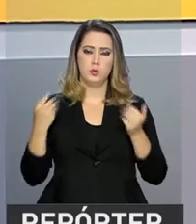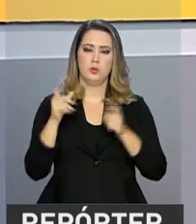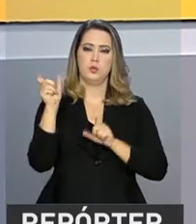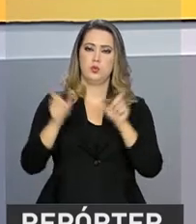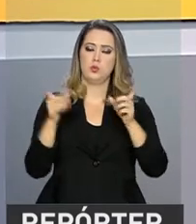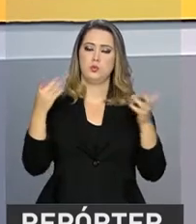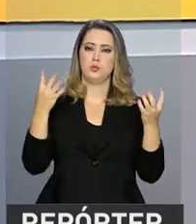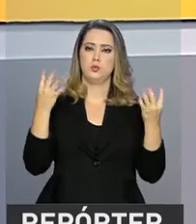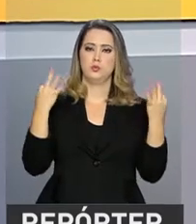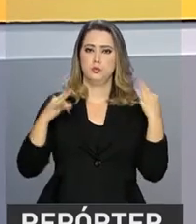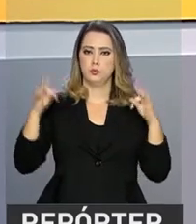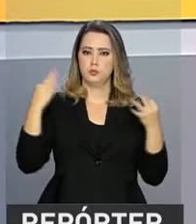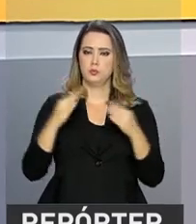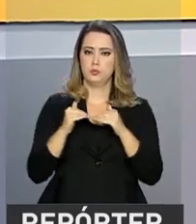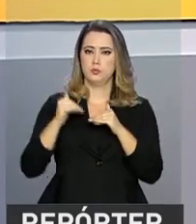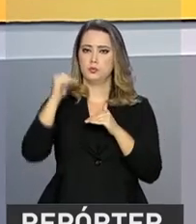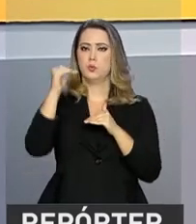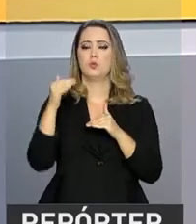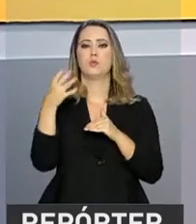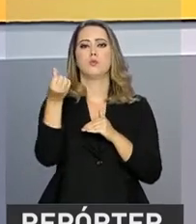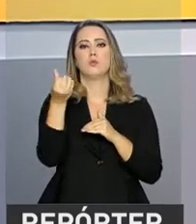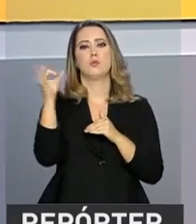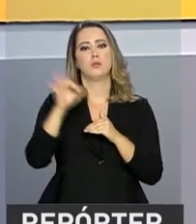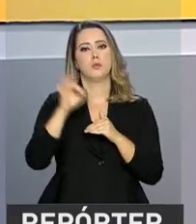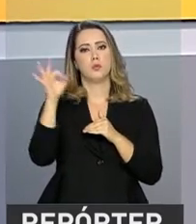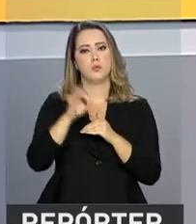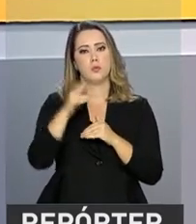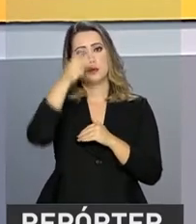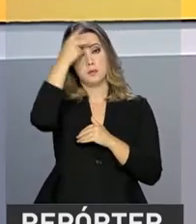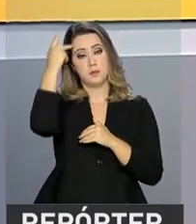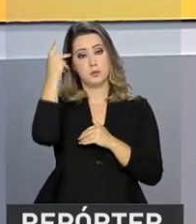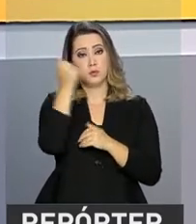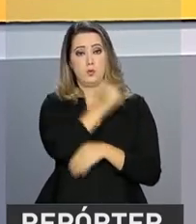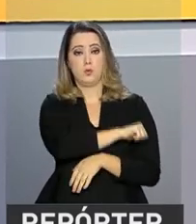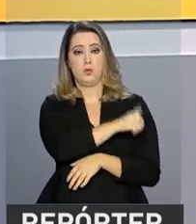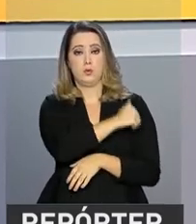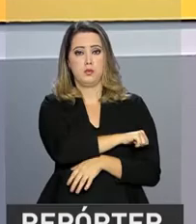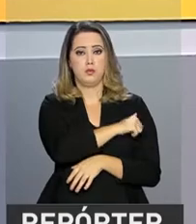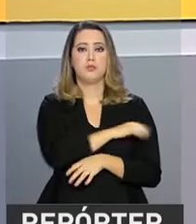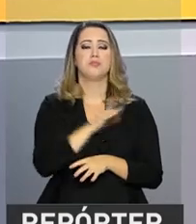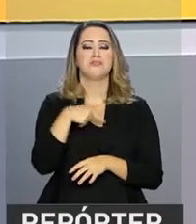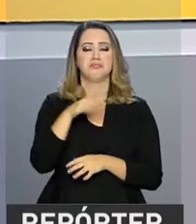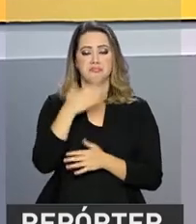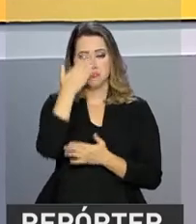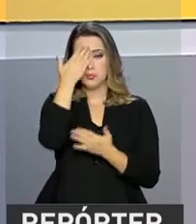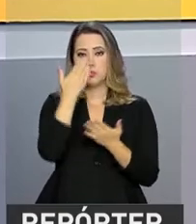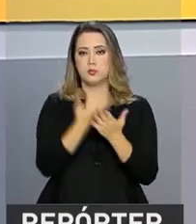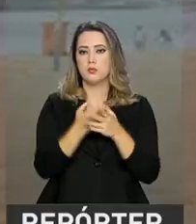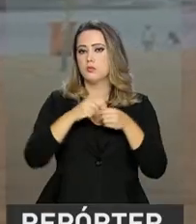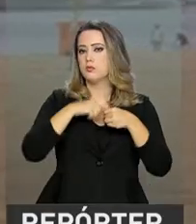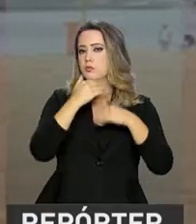estrangeiros no país subiram 6%. No Rio de Janeiro, quem trabalha no setor já comemora a retomada.